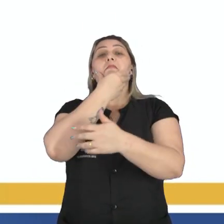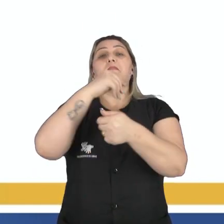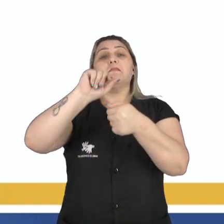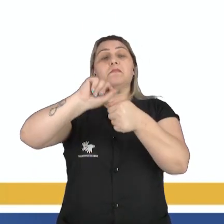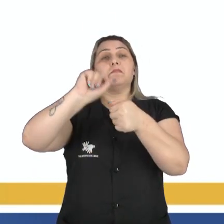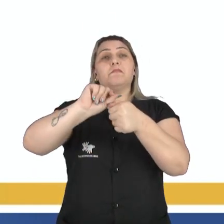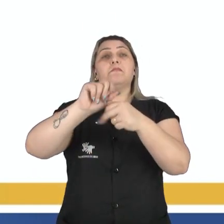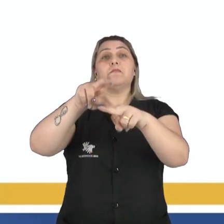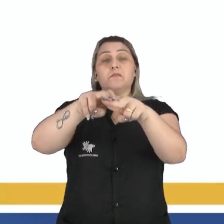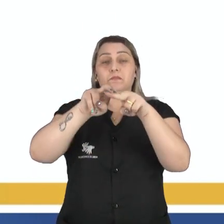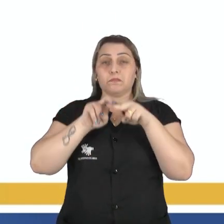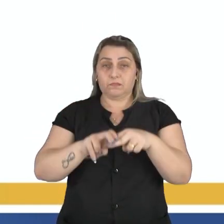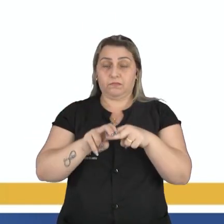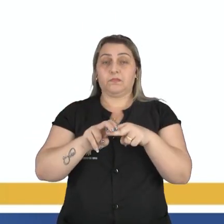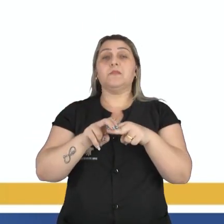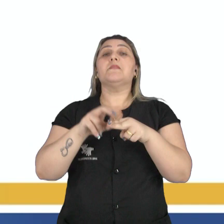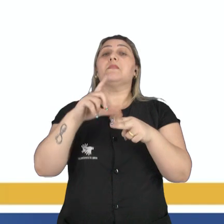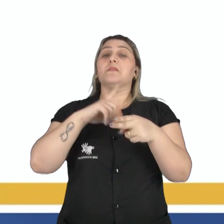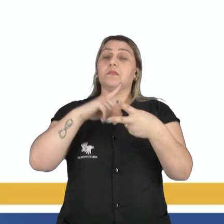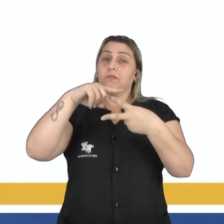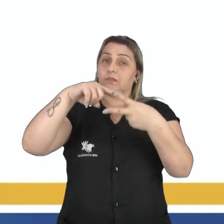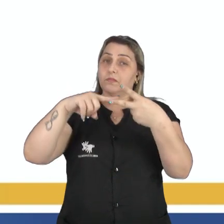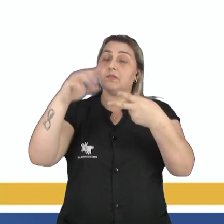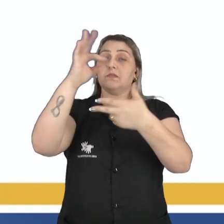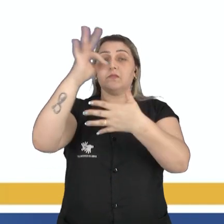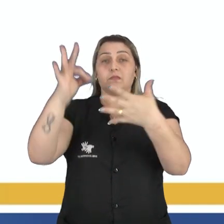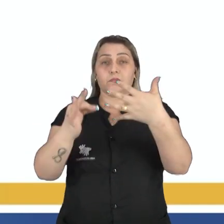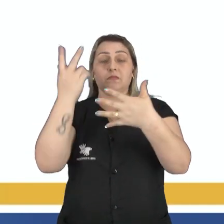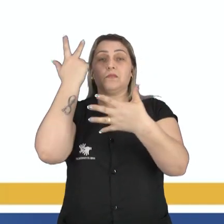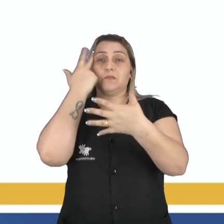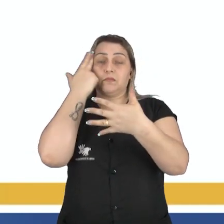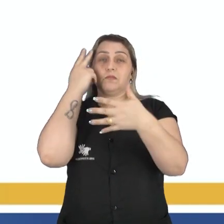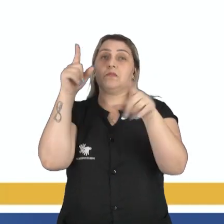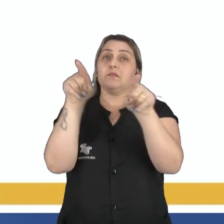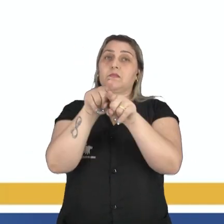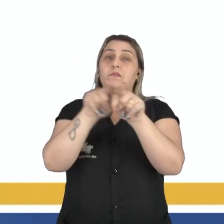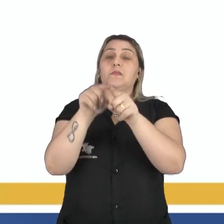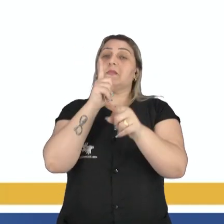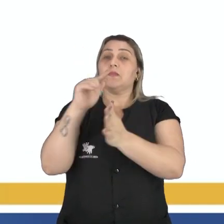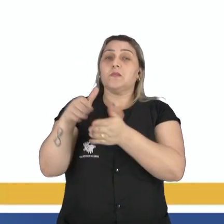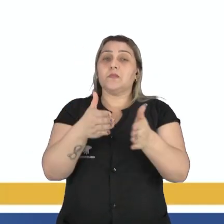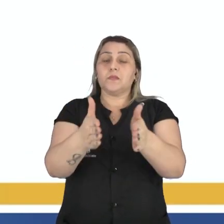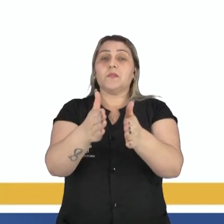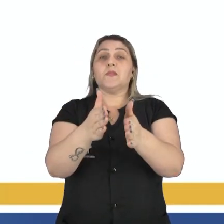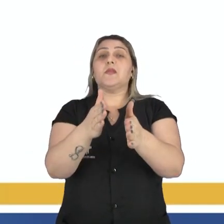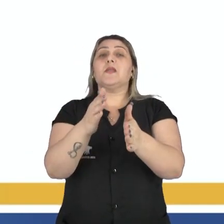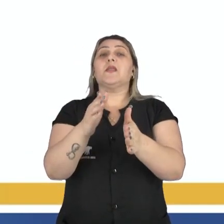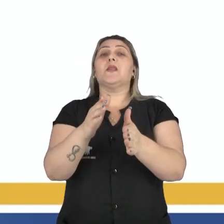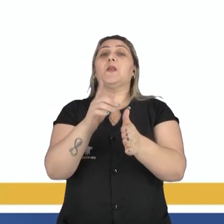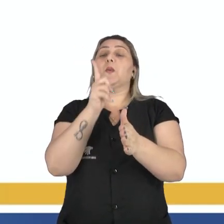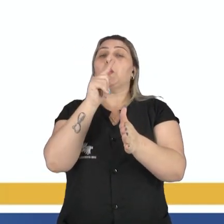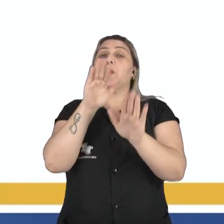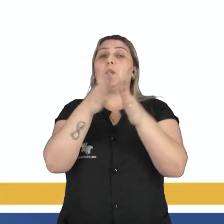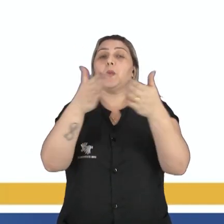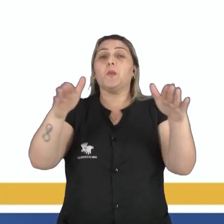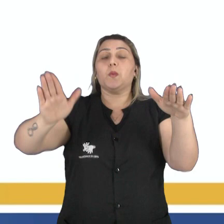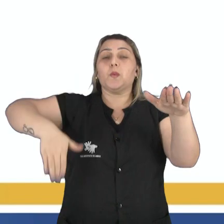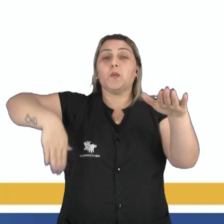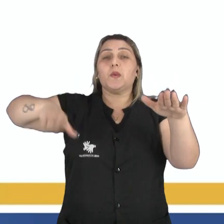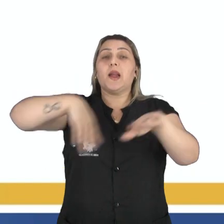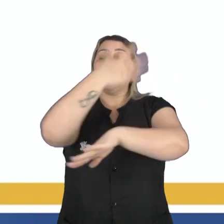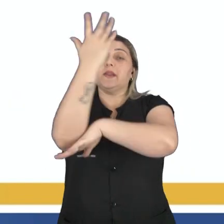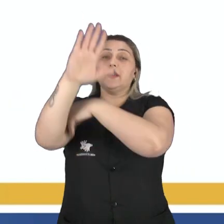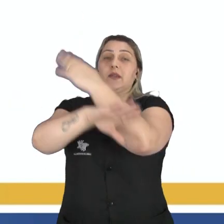isso se diz que a paisagem humanizada ela contém elementos naturais, como é o caso do rio, as praias,